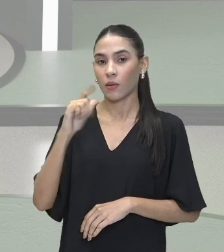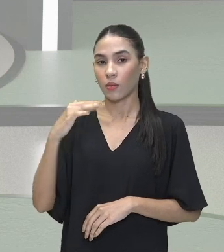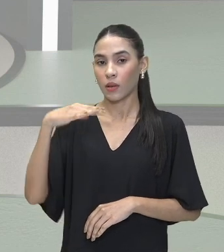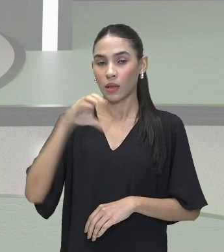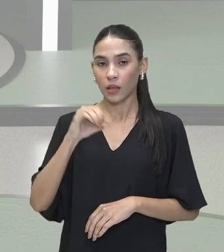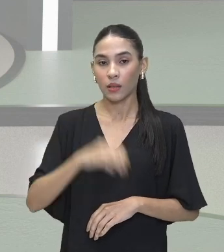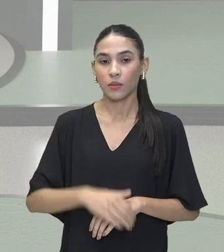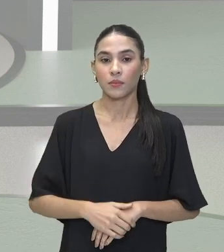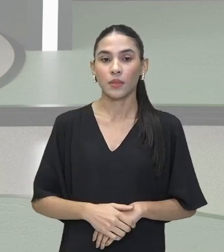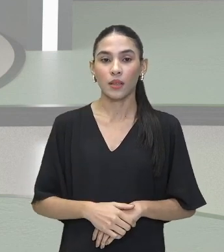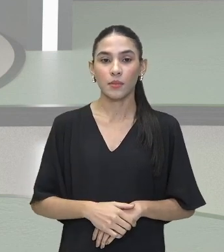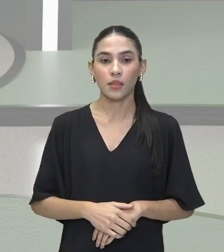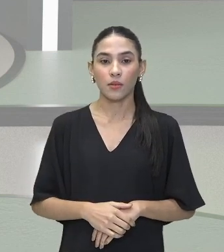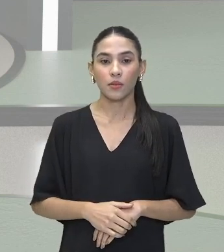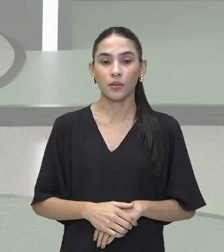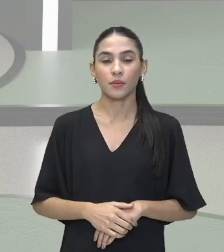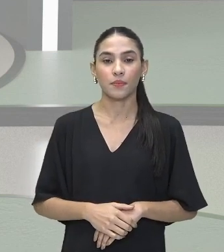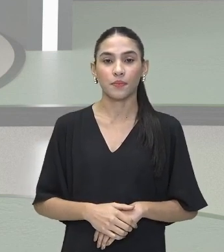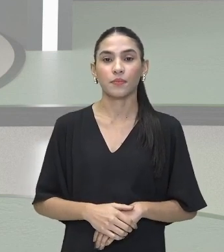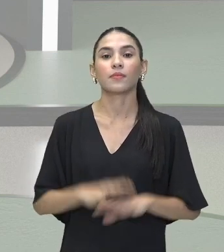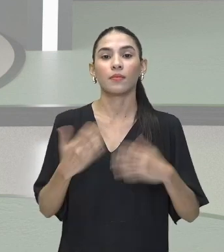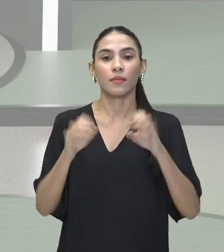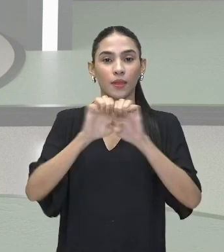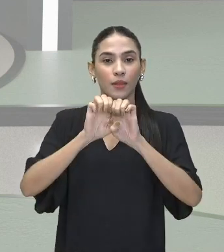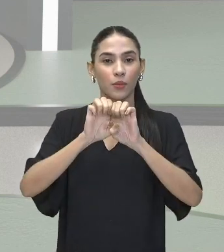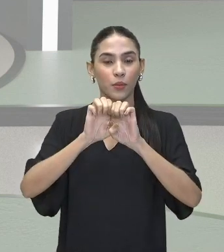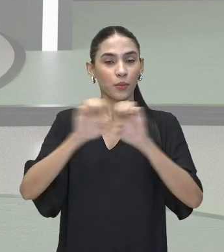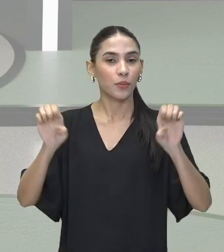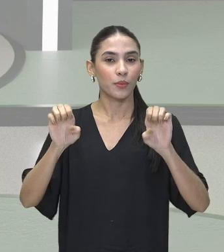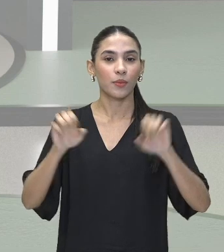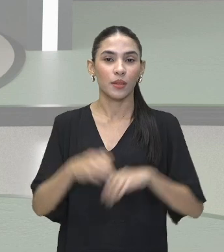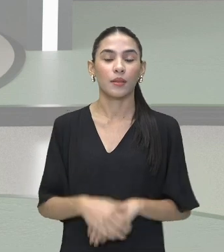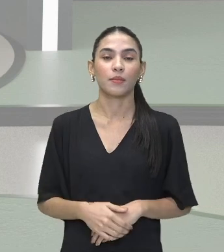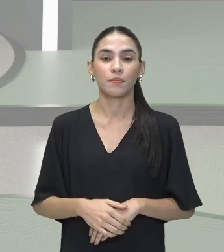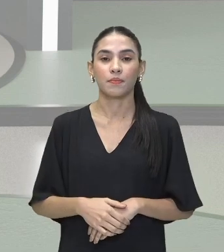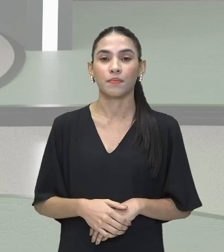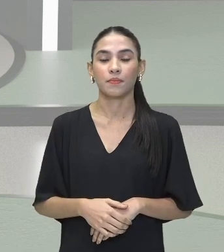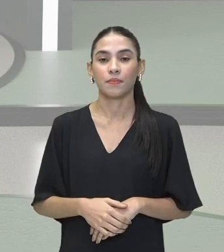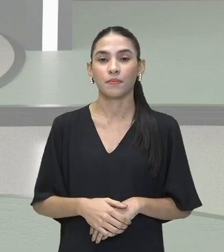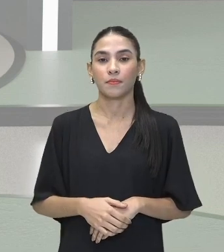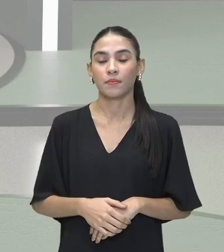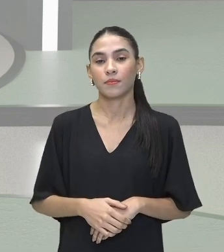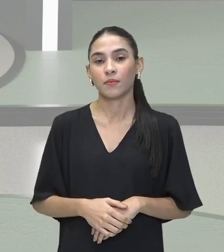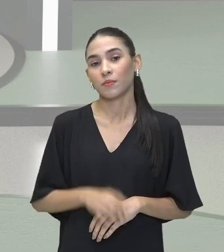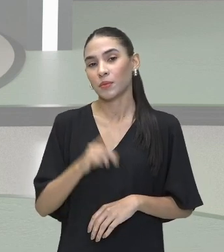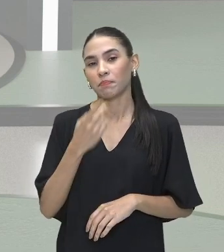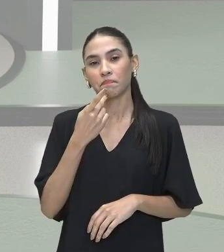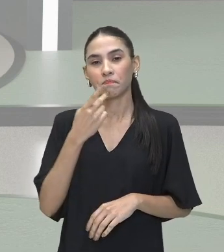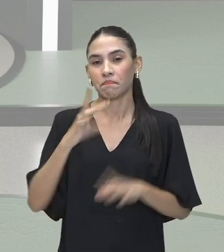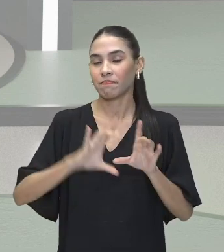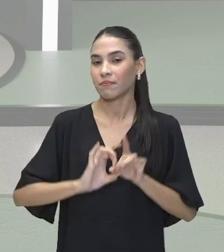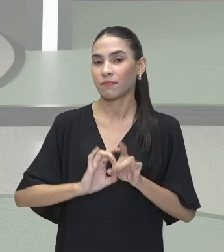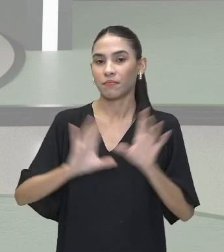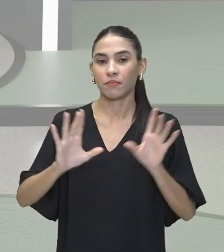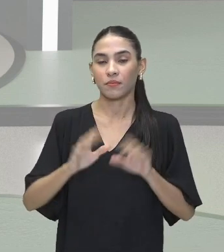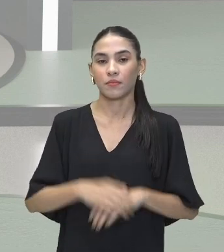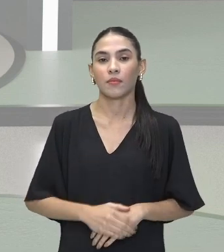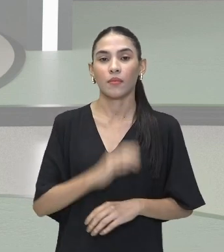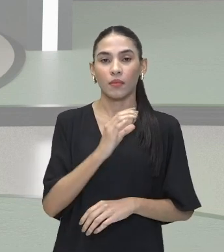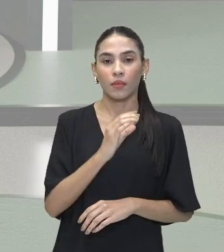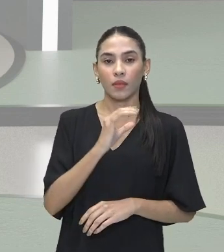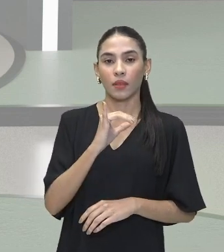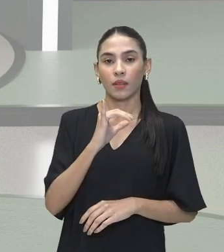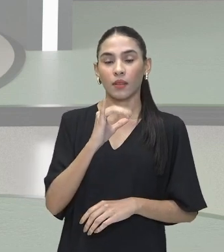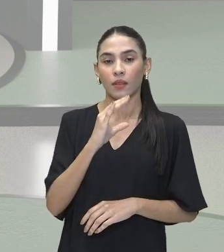ou cicloalcenos. Essa nomenclatura fica a critério como você consegue falar melhor, é o ciclano ou o